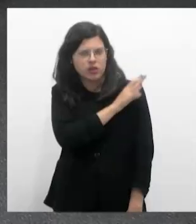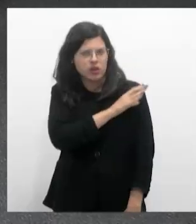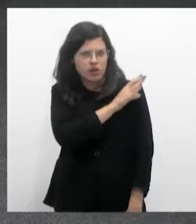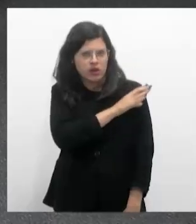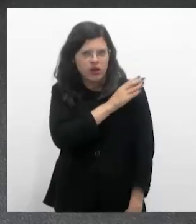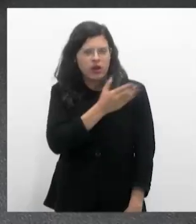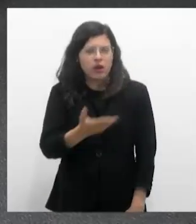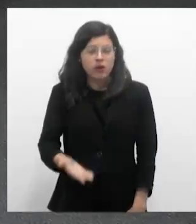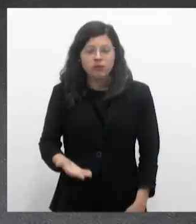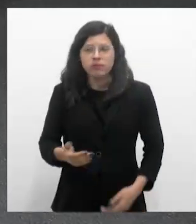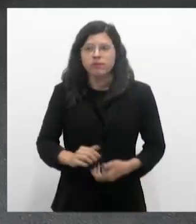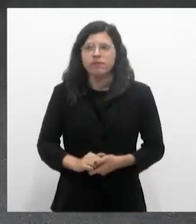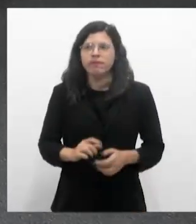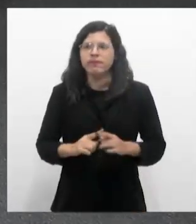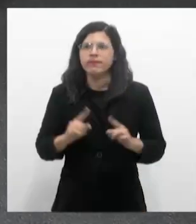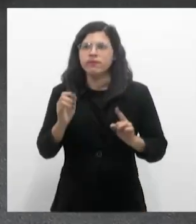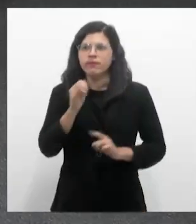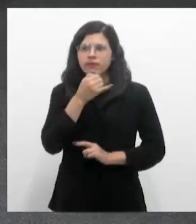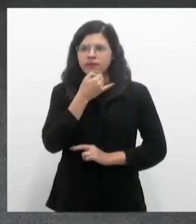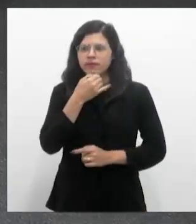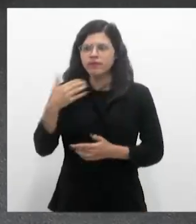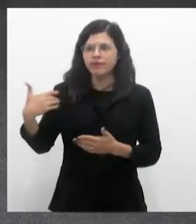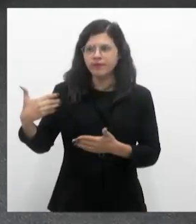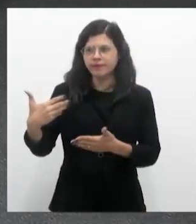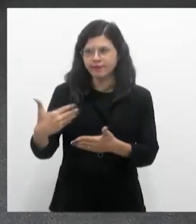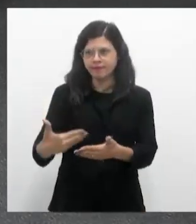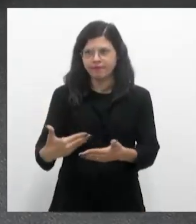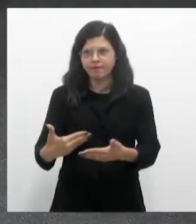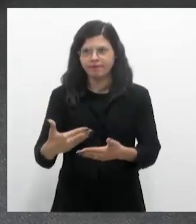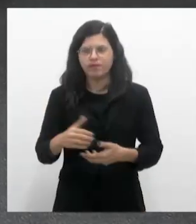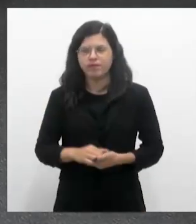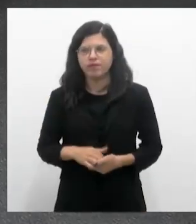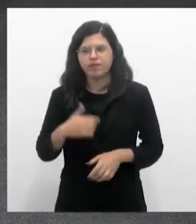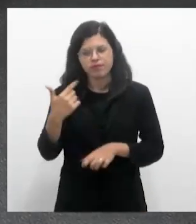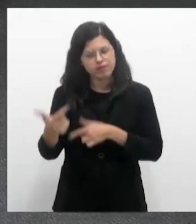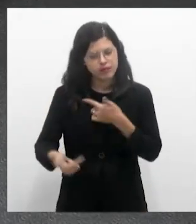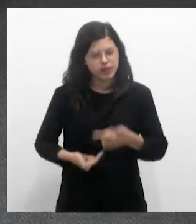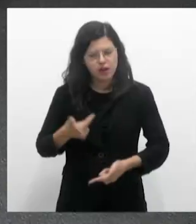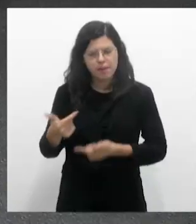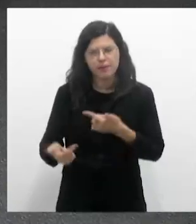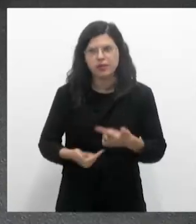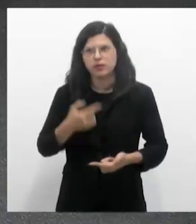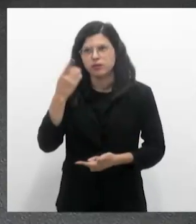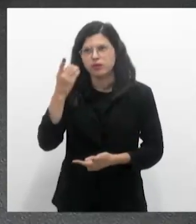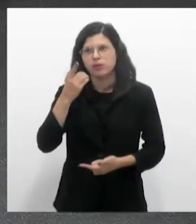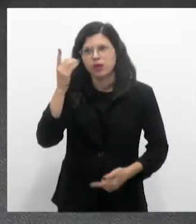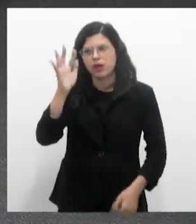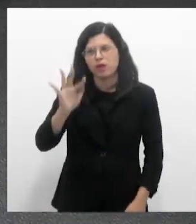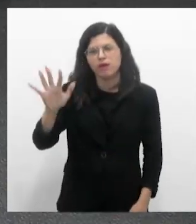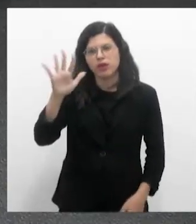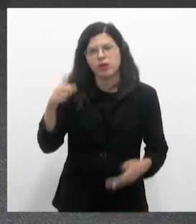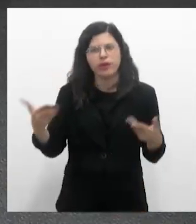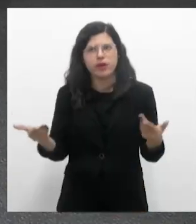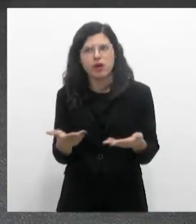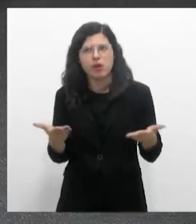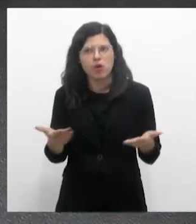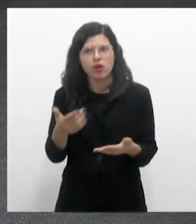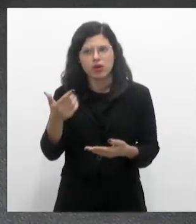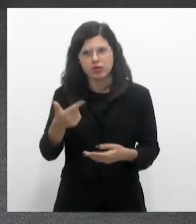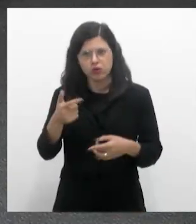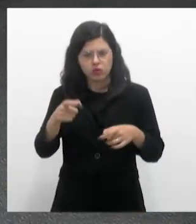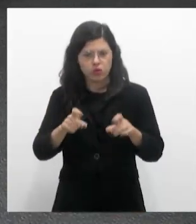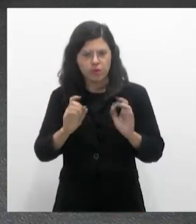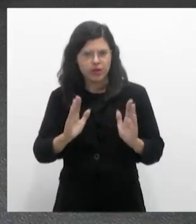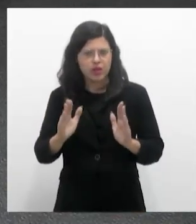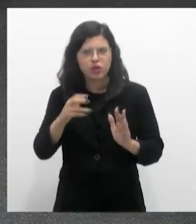Mas, infelizmente, com o decorrer do seu trabalho como deputado federal e agora no seu segundo mandato